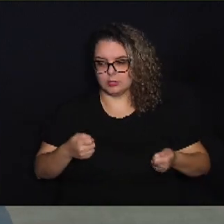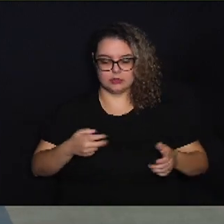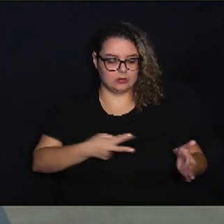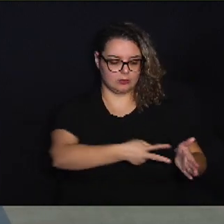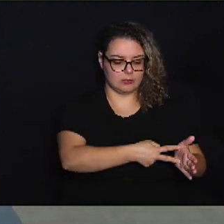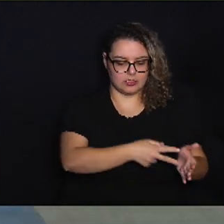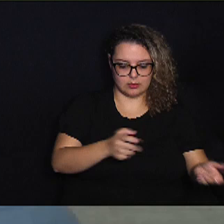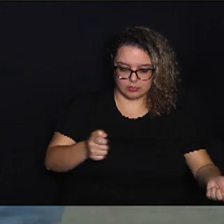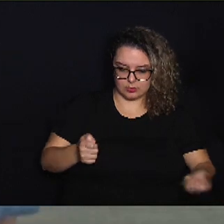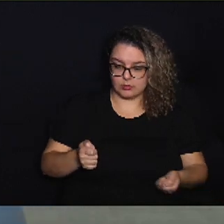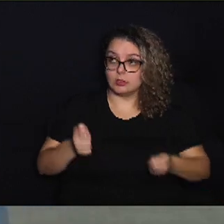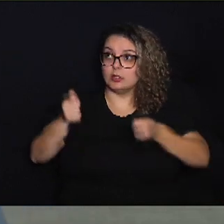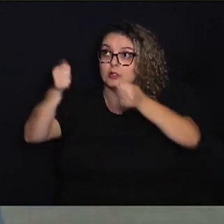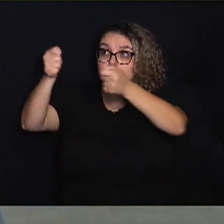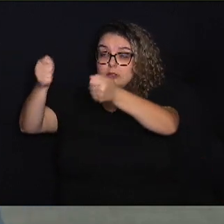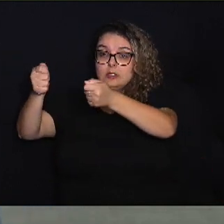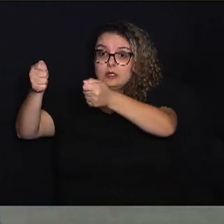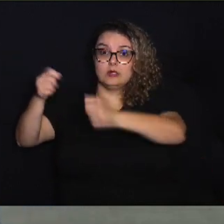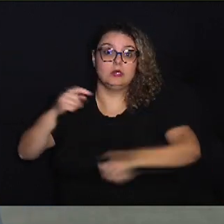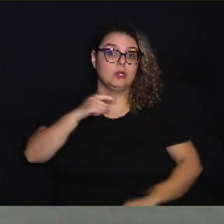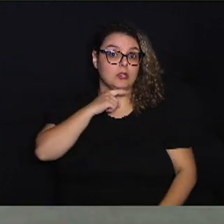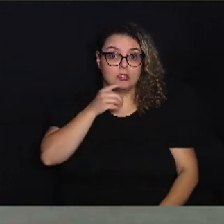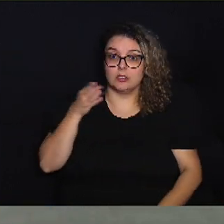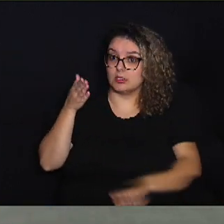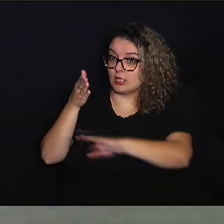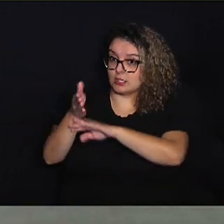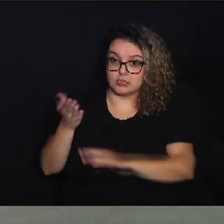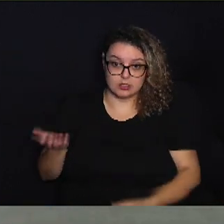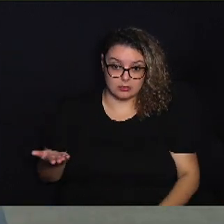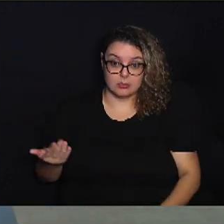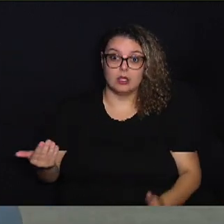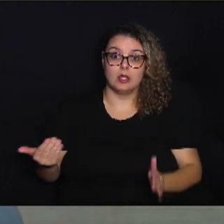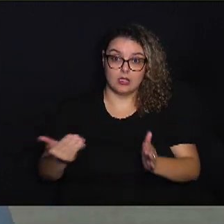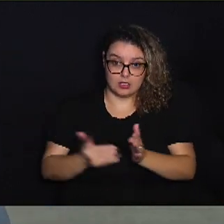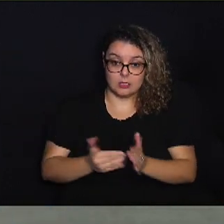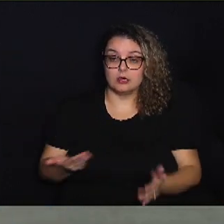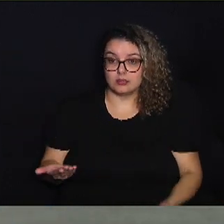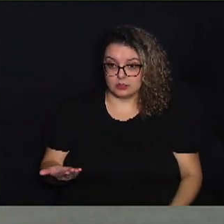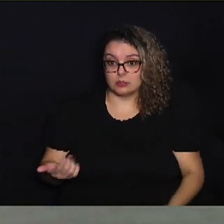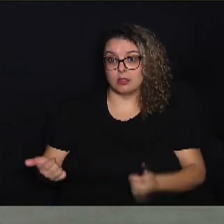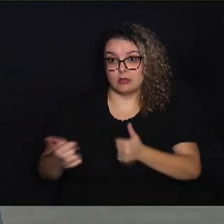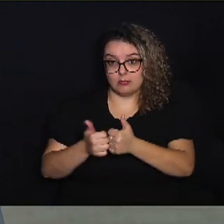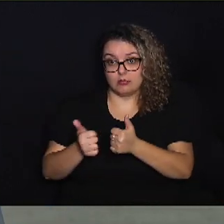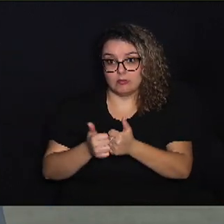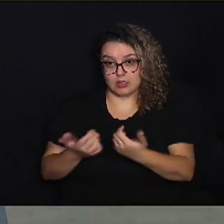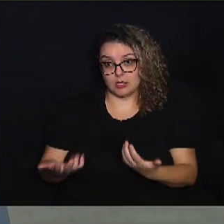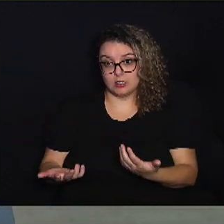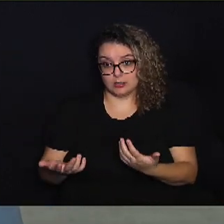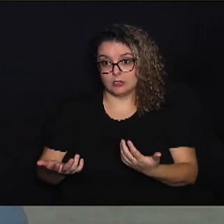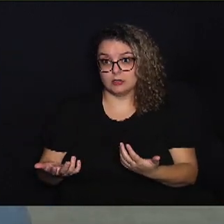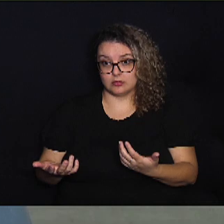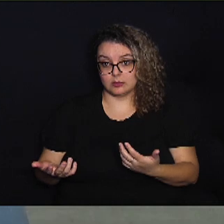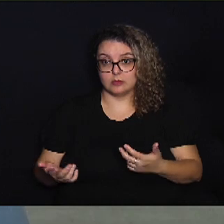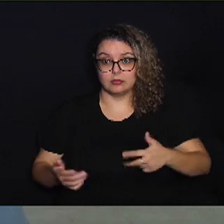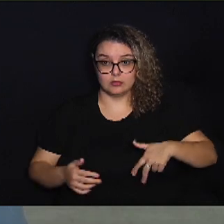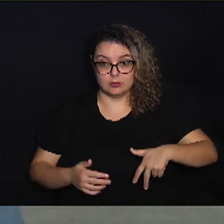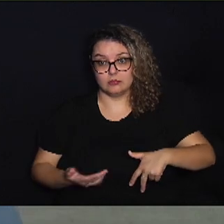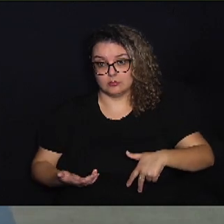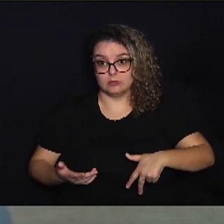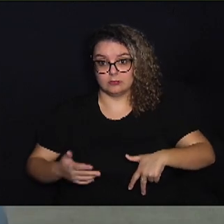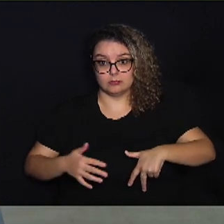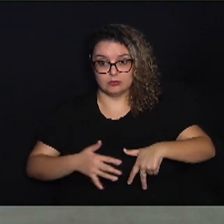e coloco num lugar onde ninguém vai ter acesso, até mesmo nem próximo dos pets, porque até mesmo eles